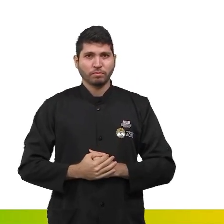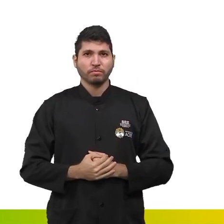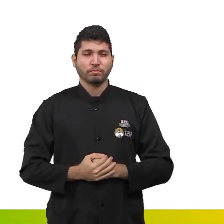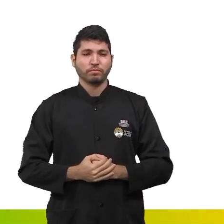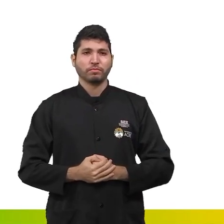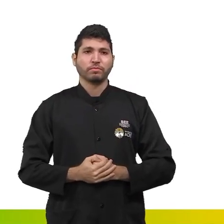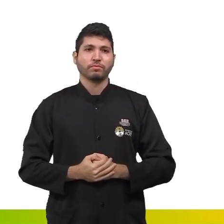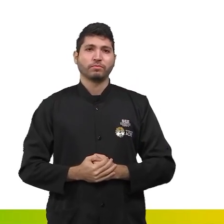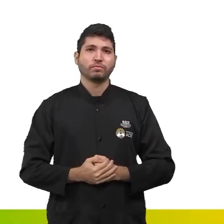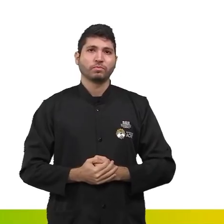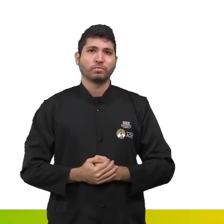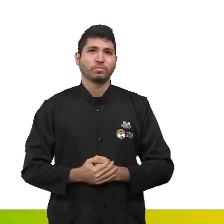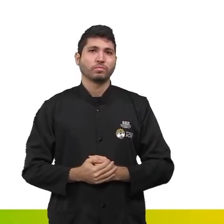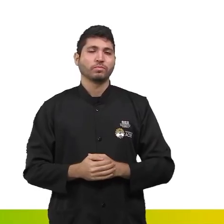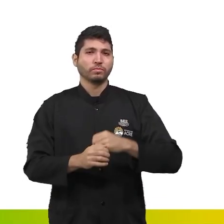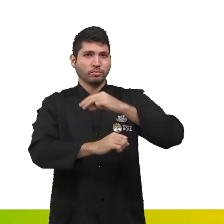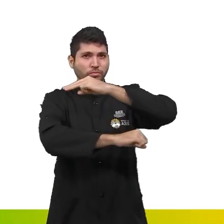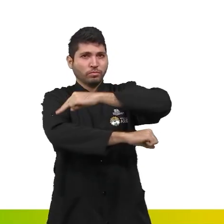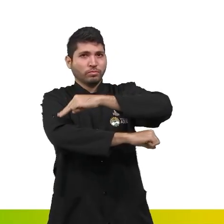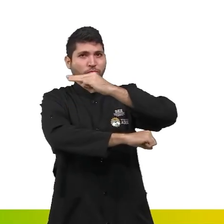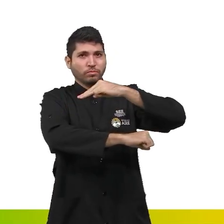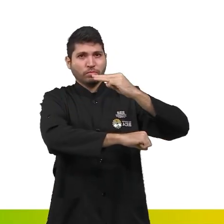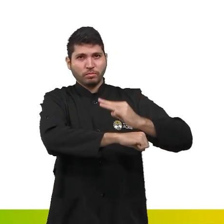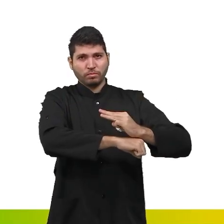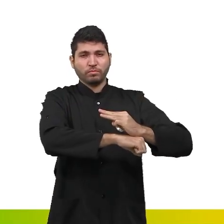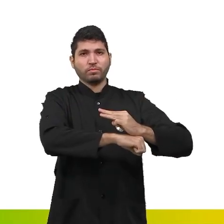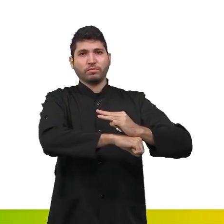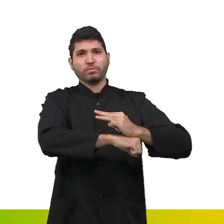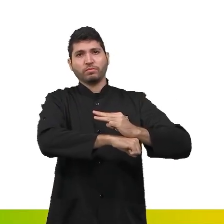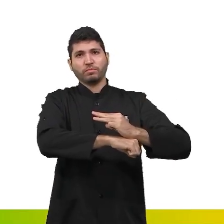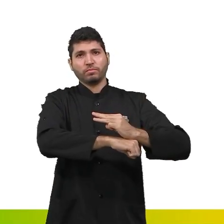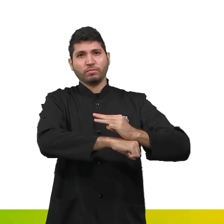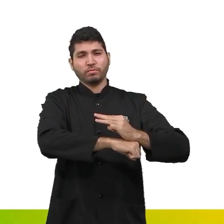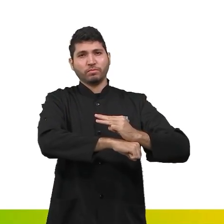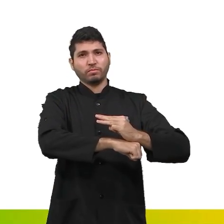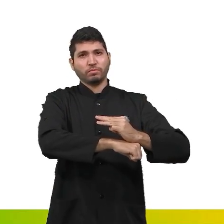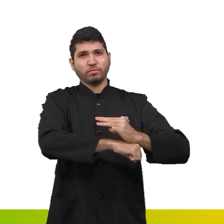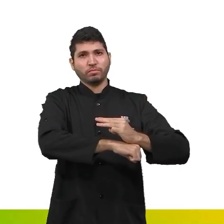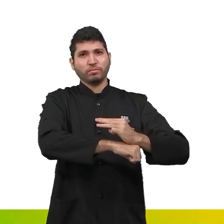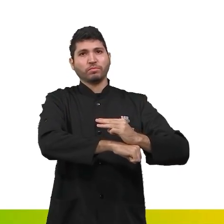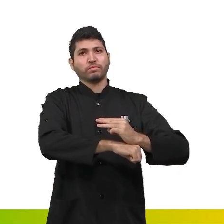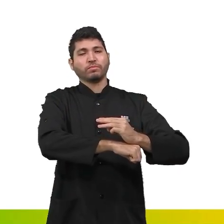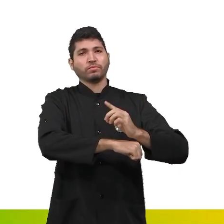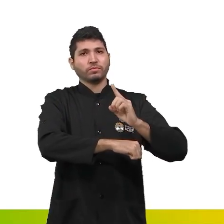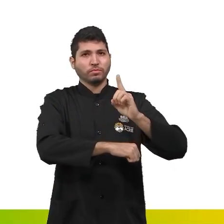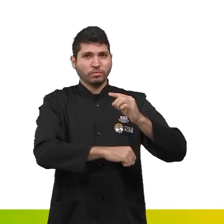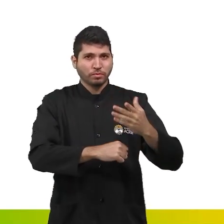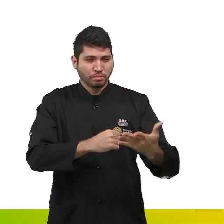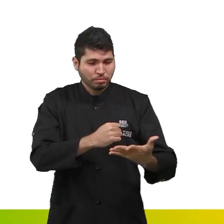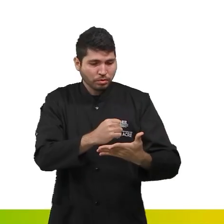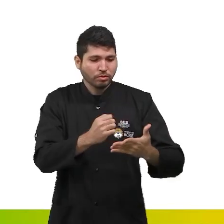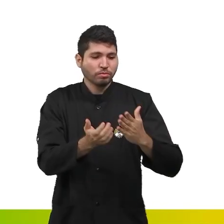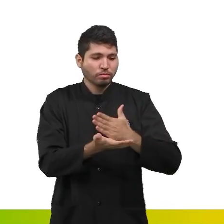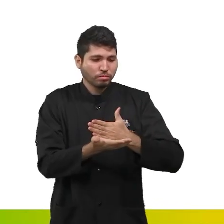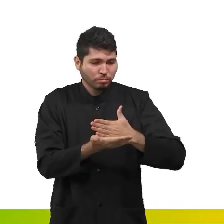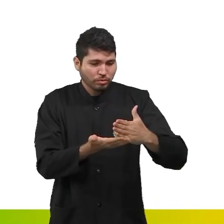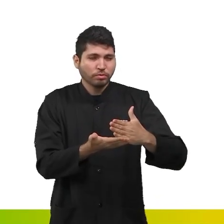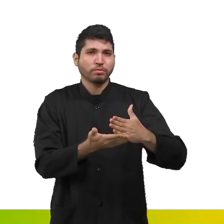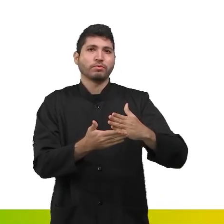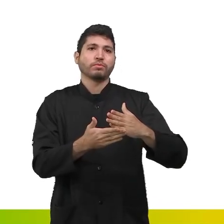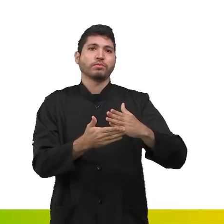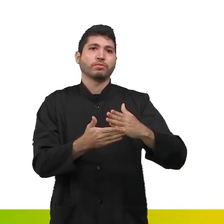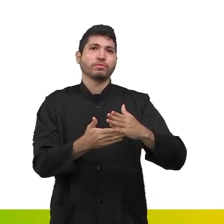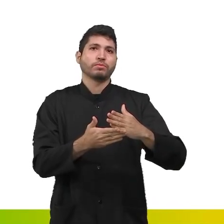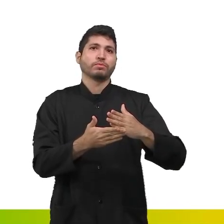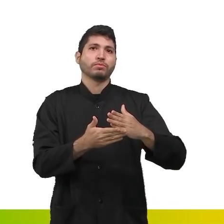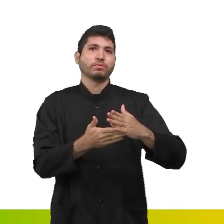Pessoal, então a Mesopotâmia, não esqueça disso, ela é o berço da civilização. Vou